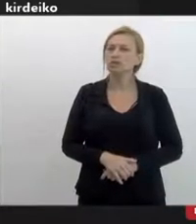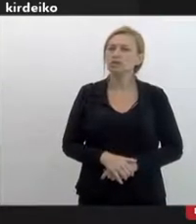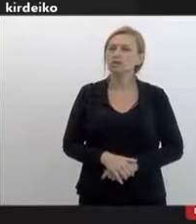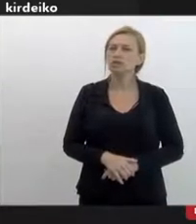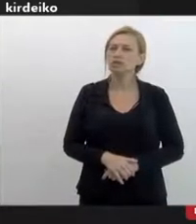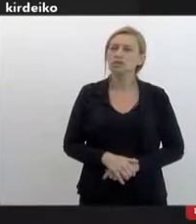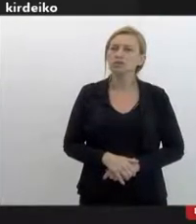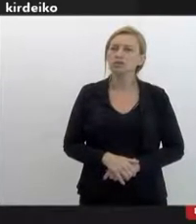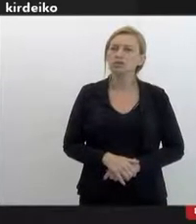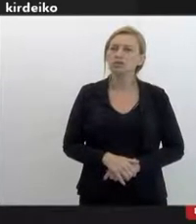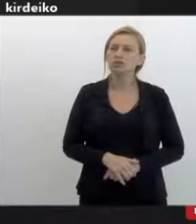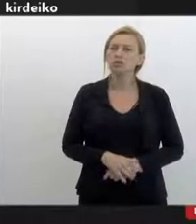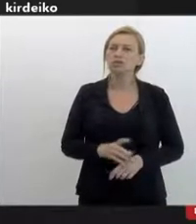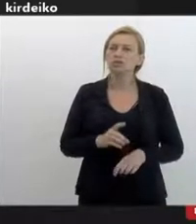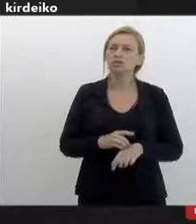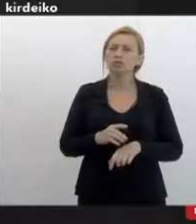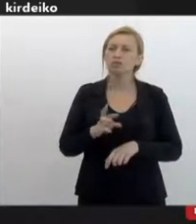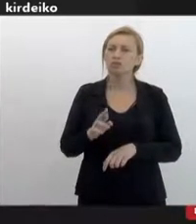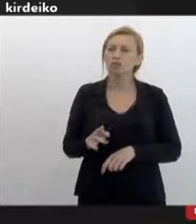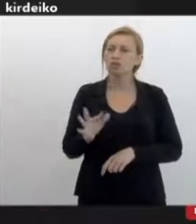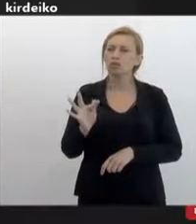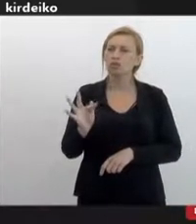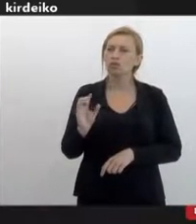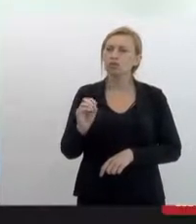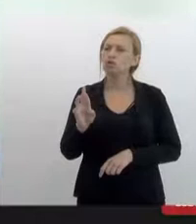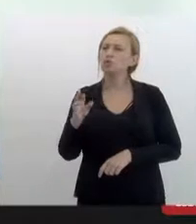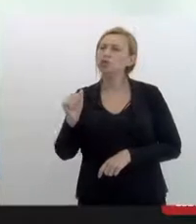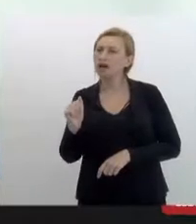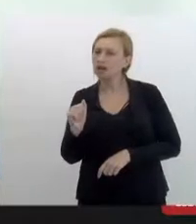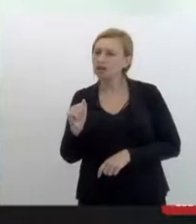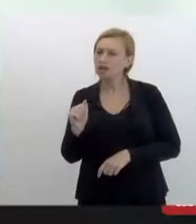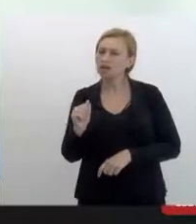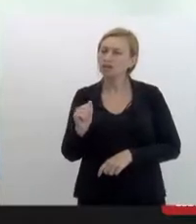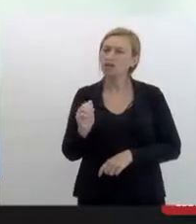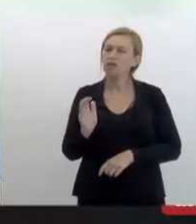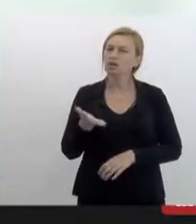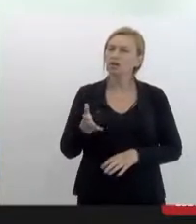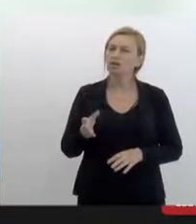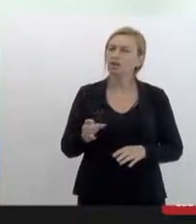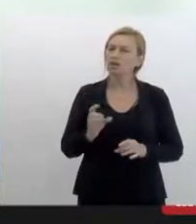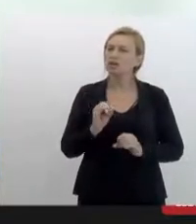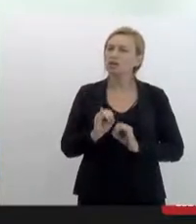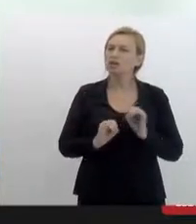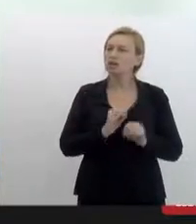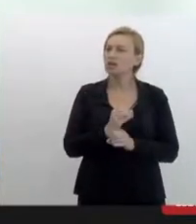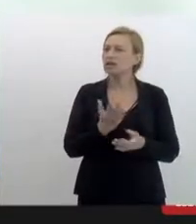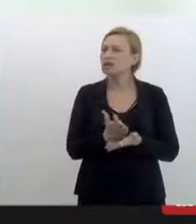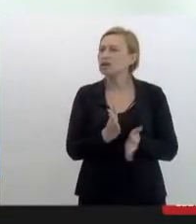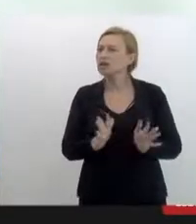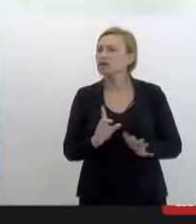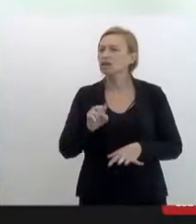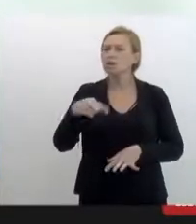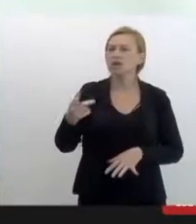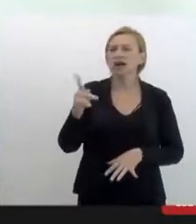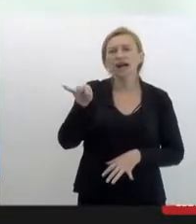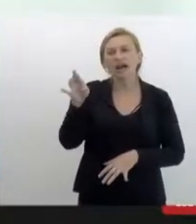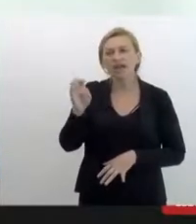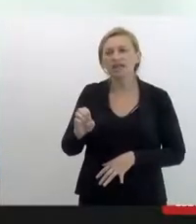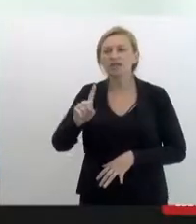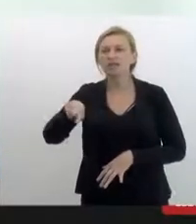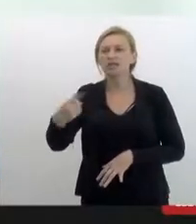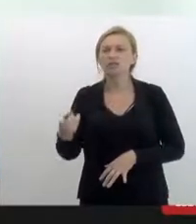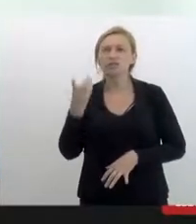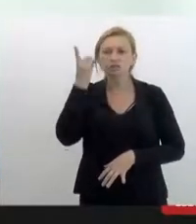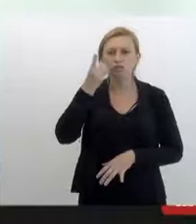doutor Fortunato, foi mais ou menos por aí que eu acho que caiu o seu sistema. Depois a doutora Karine, depois o doutor